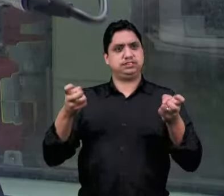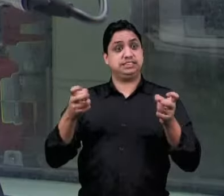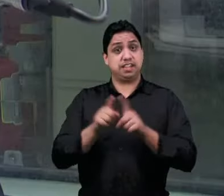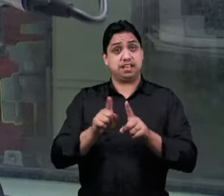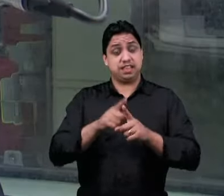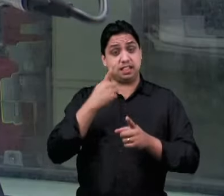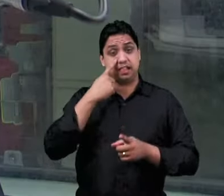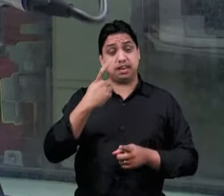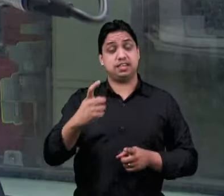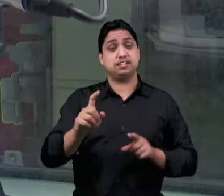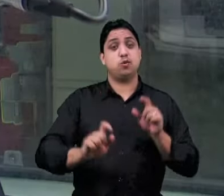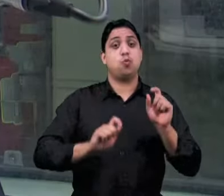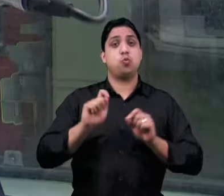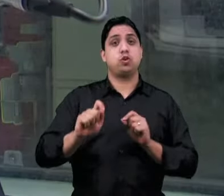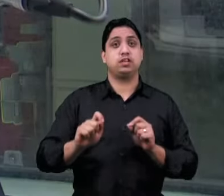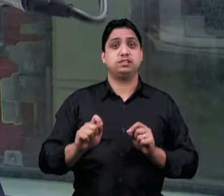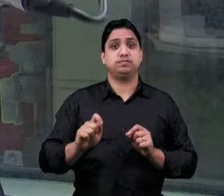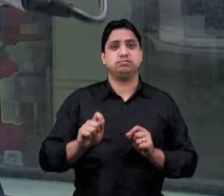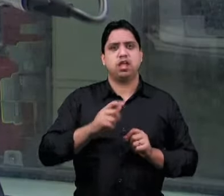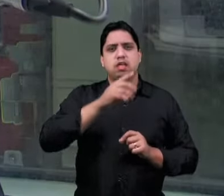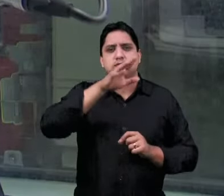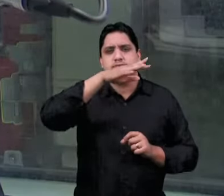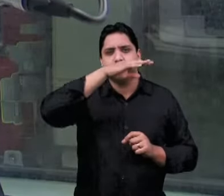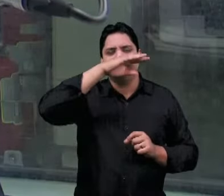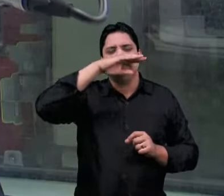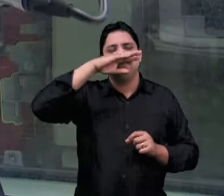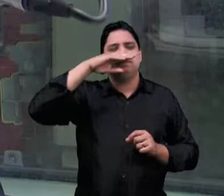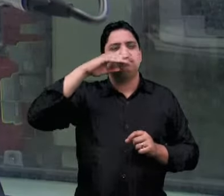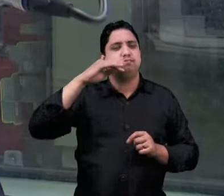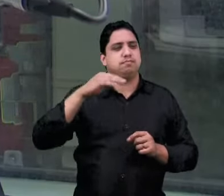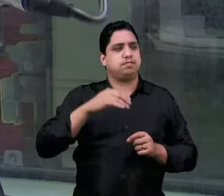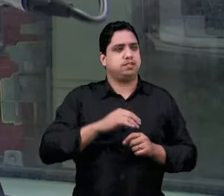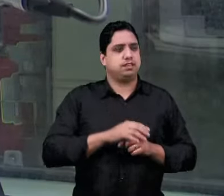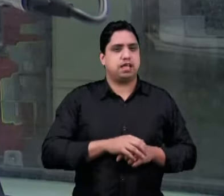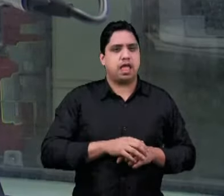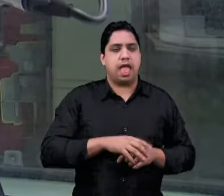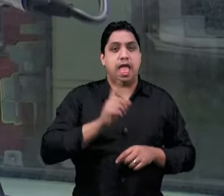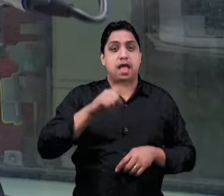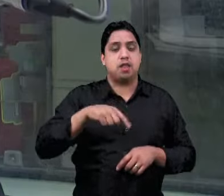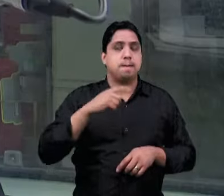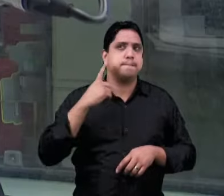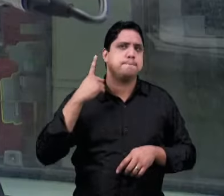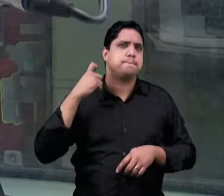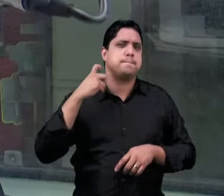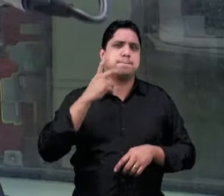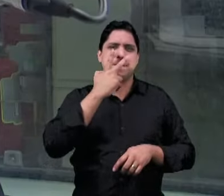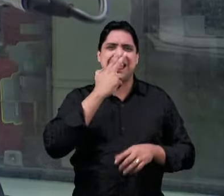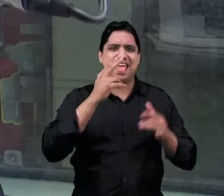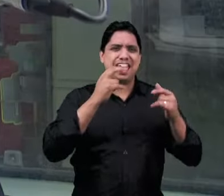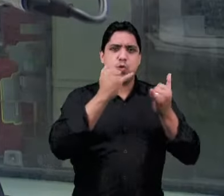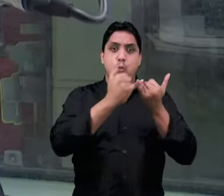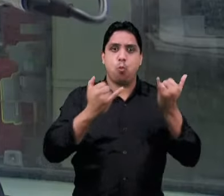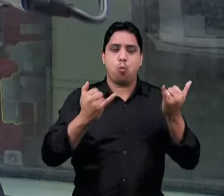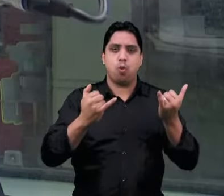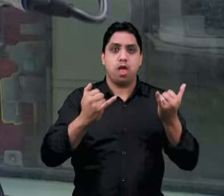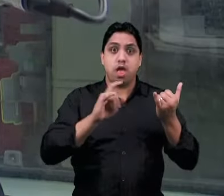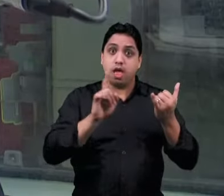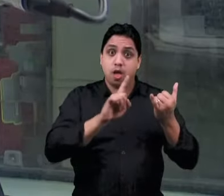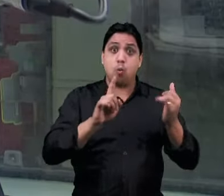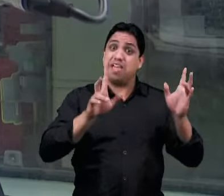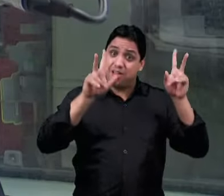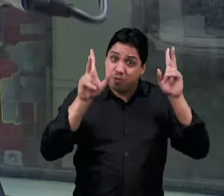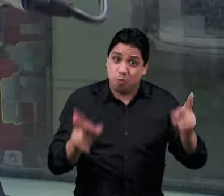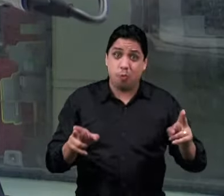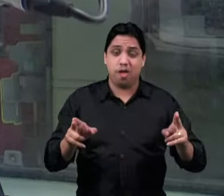interessante. O cheiro das pessoas era um perfume igual, homens, mulheres,